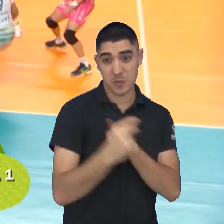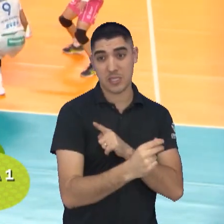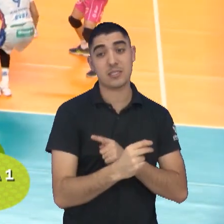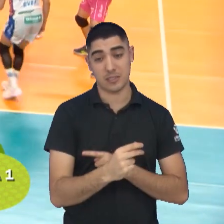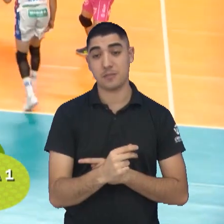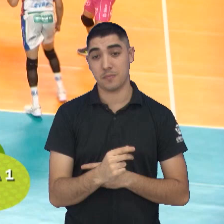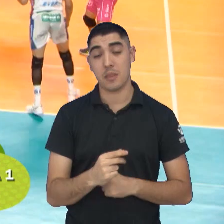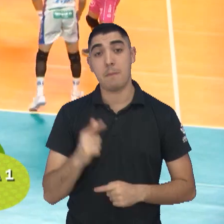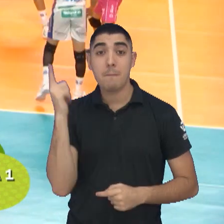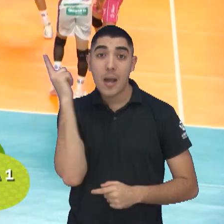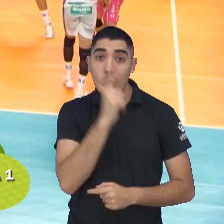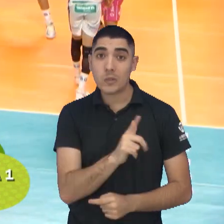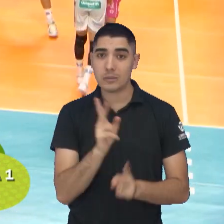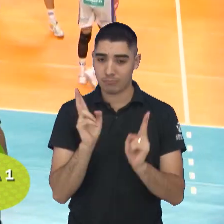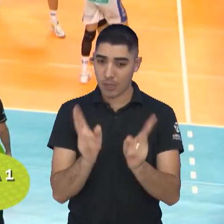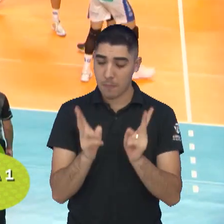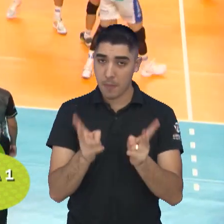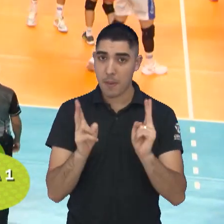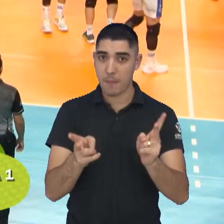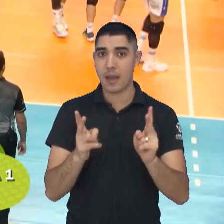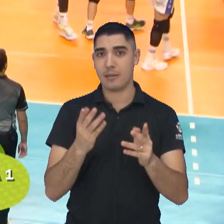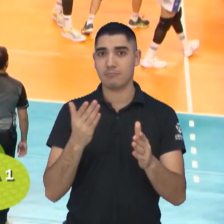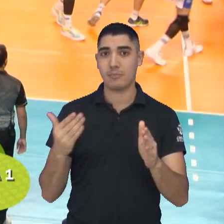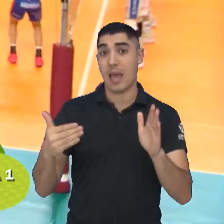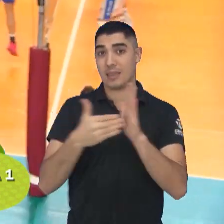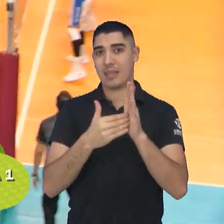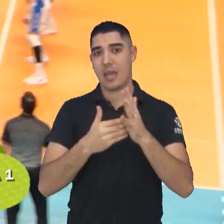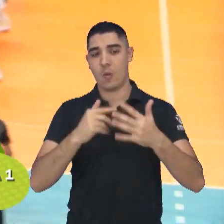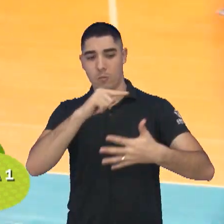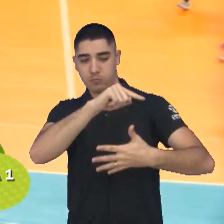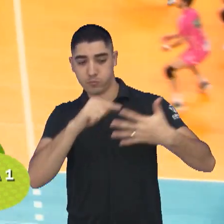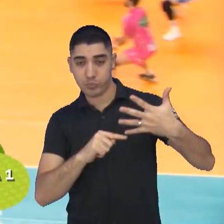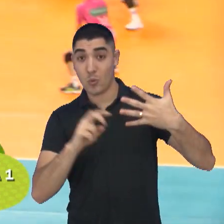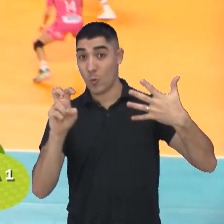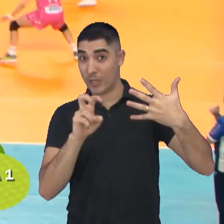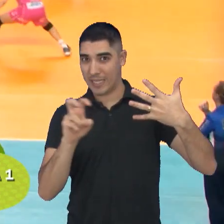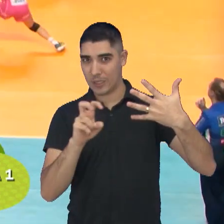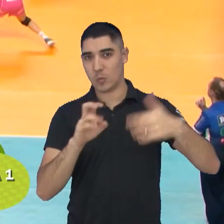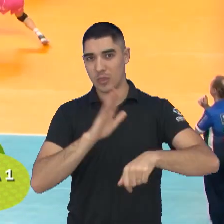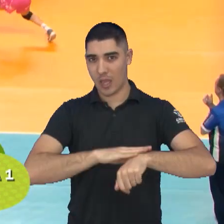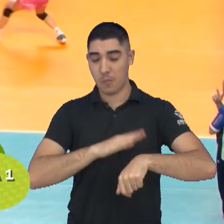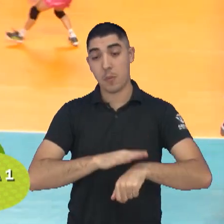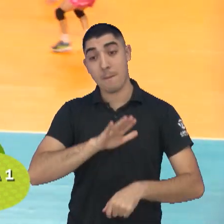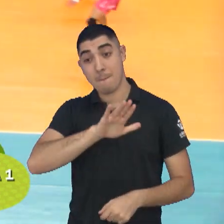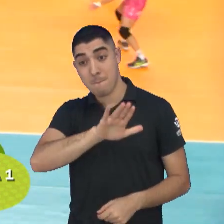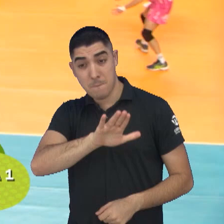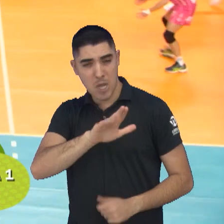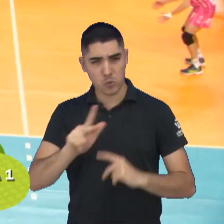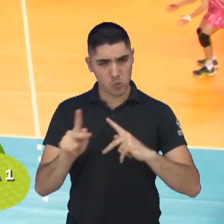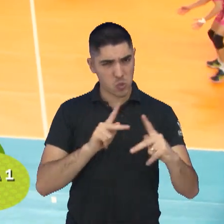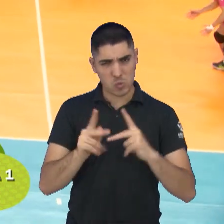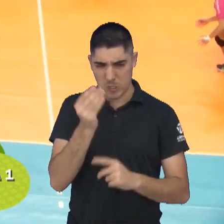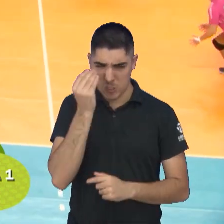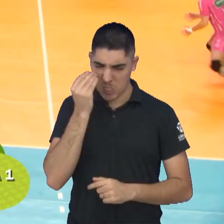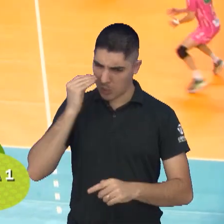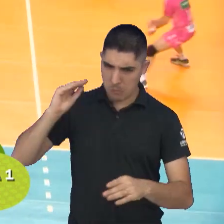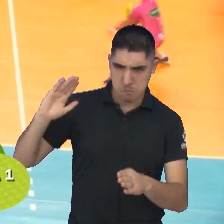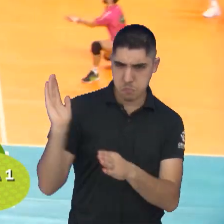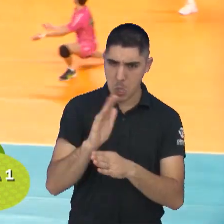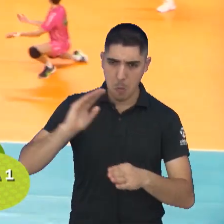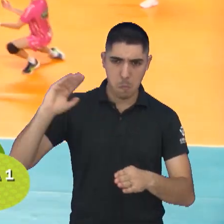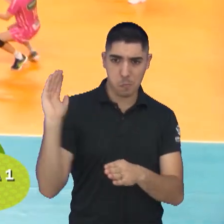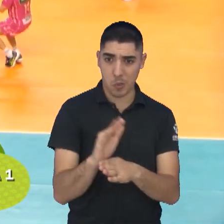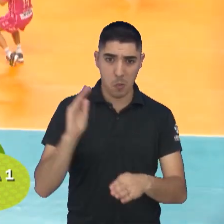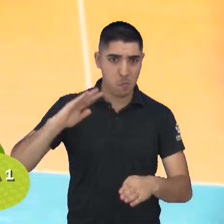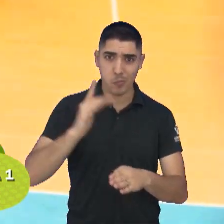dois para levar a partida para o Golden 7. Mas o São José queria liquidar logo a fatura e começou o período